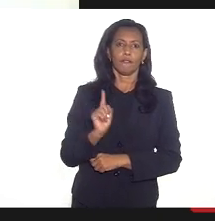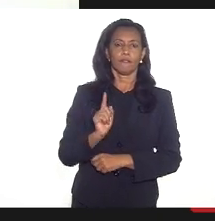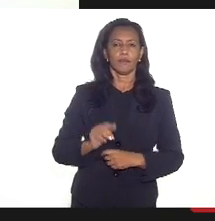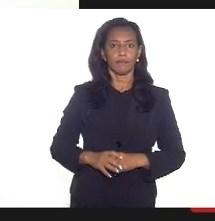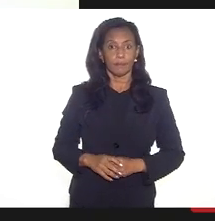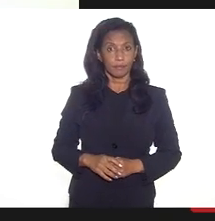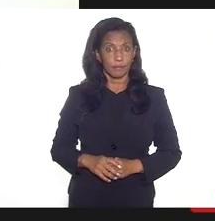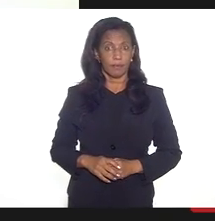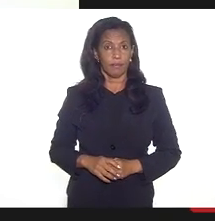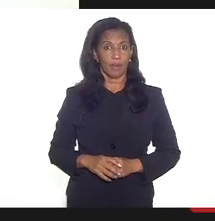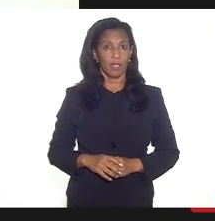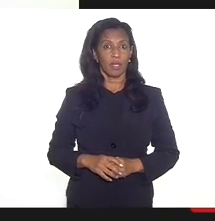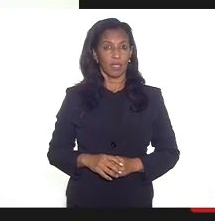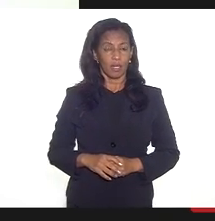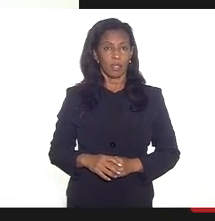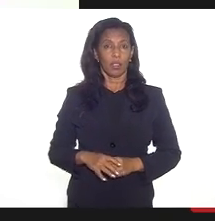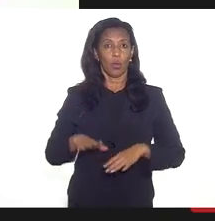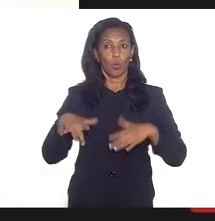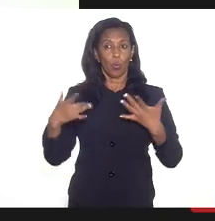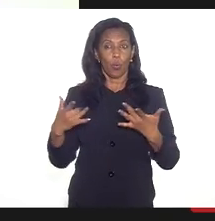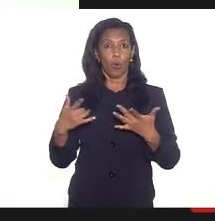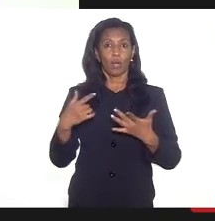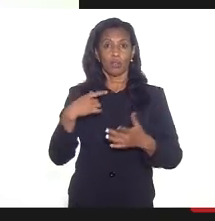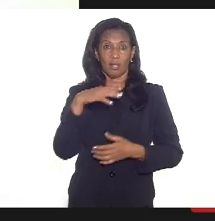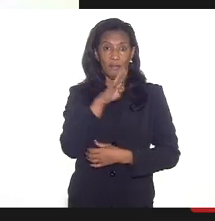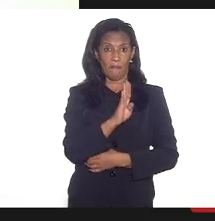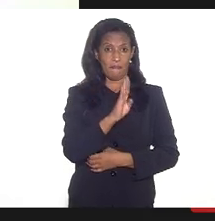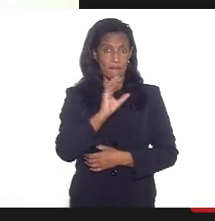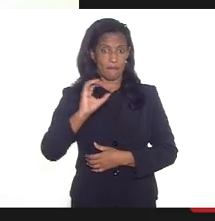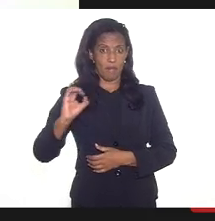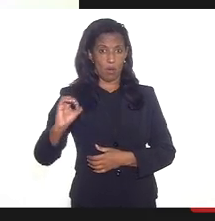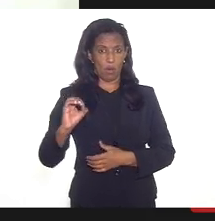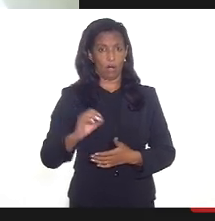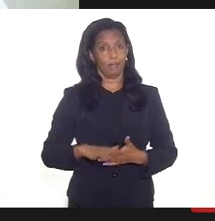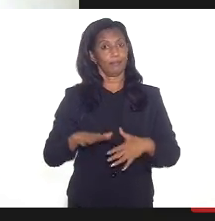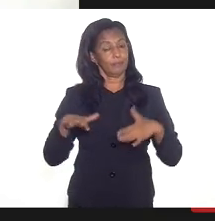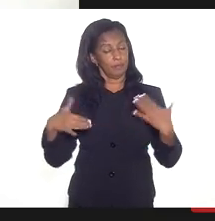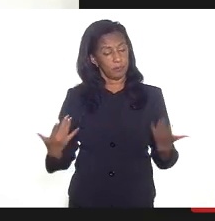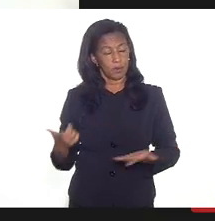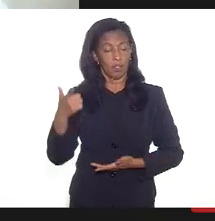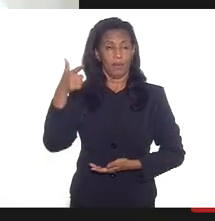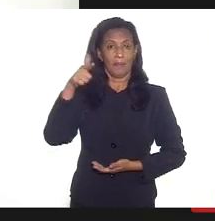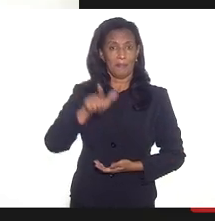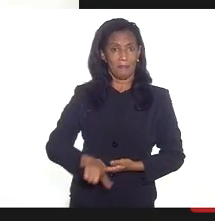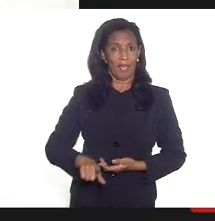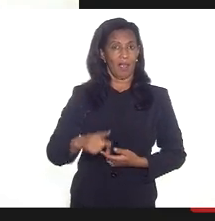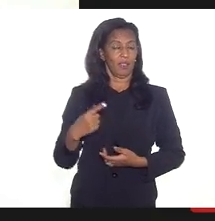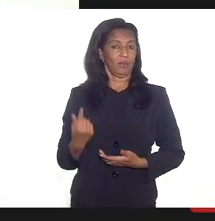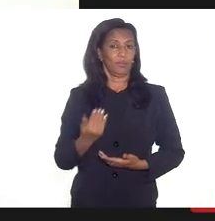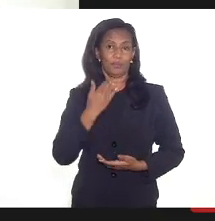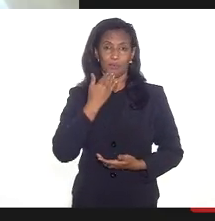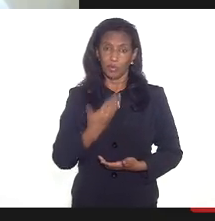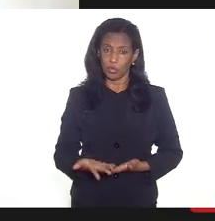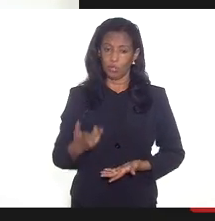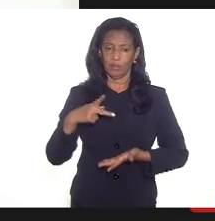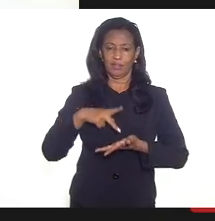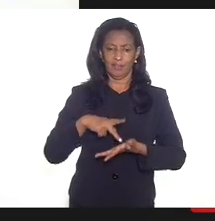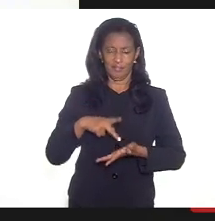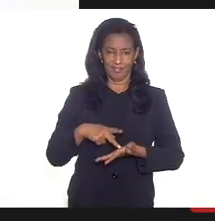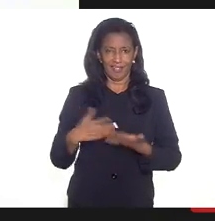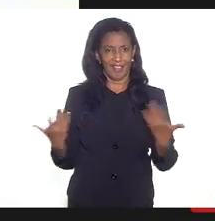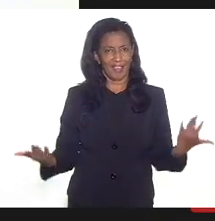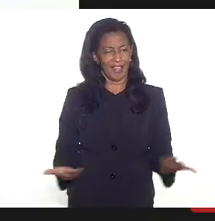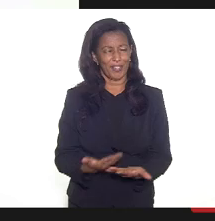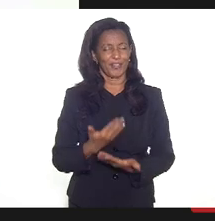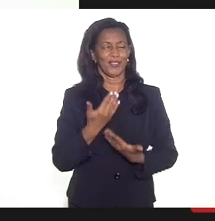mulher sair de quando ela estava dando queixa dele. Então, é mais um pedido, e agora realmente é